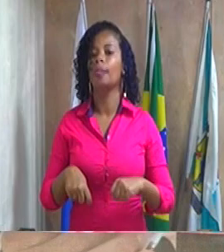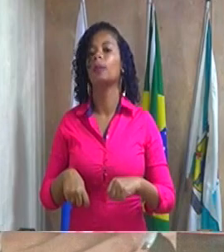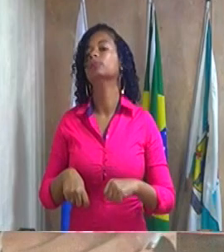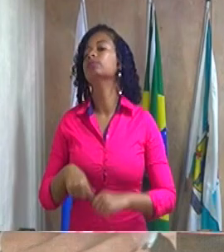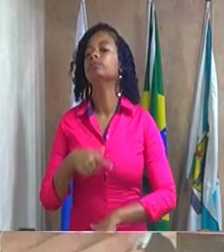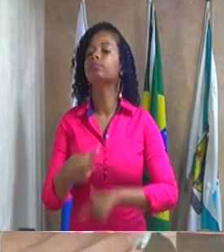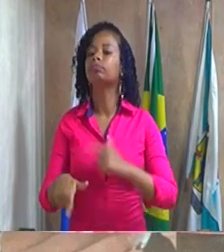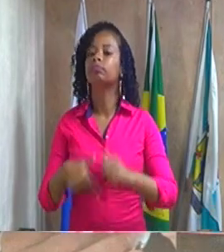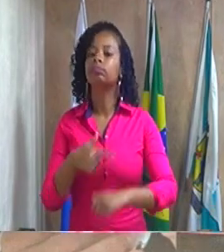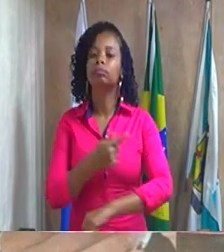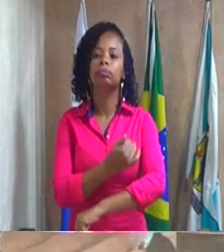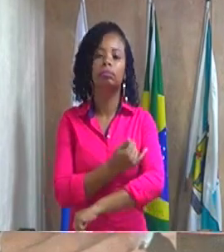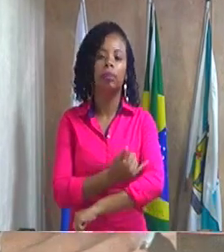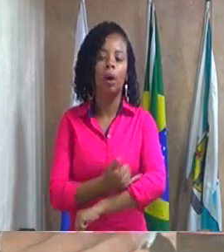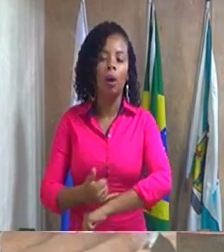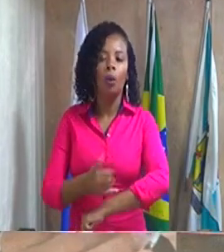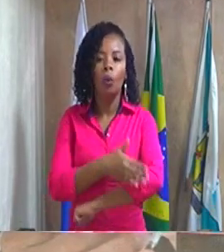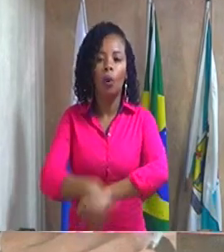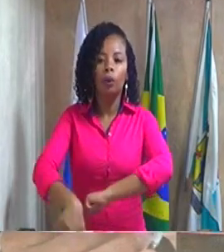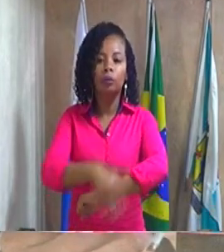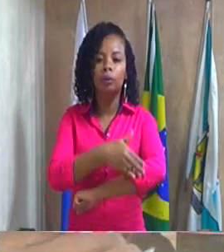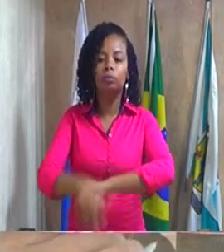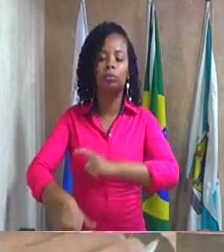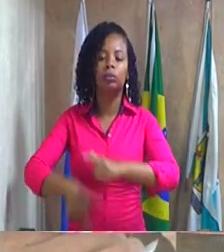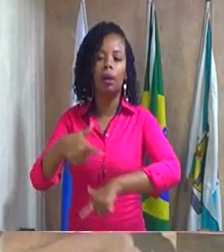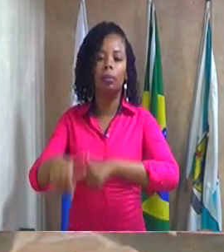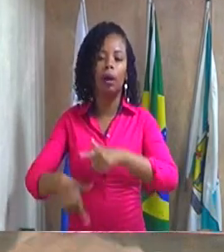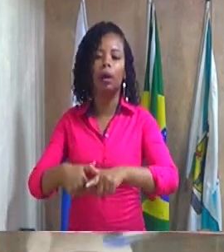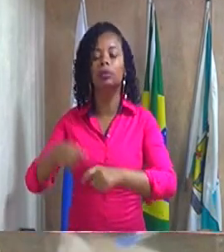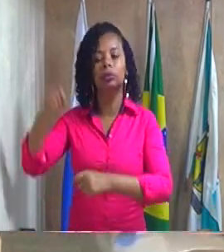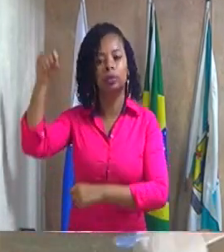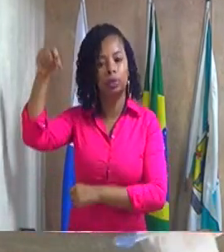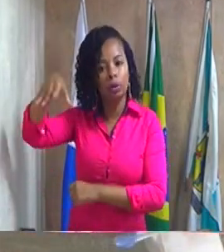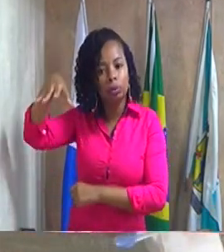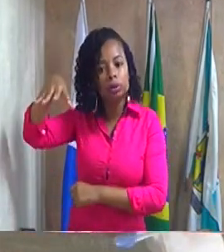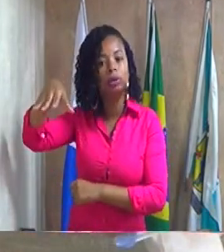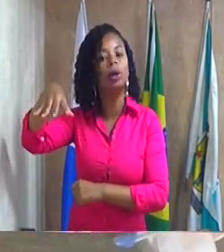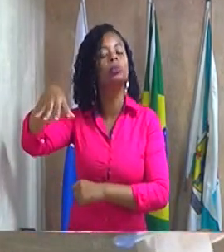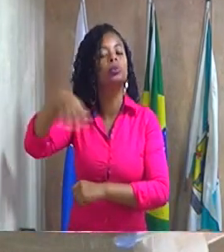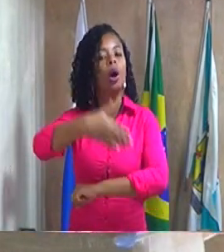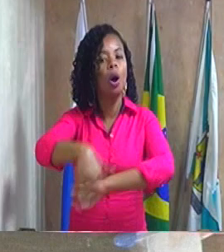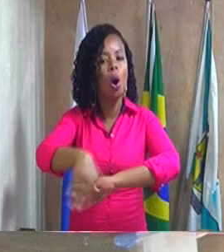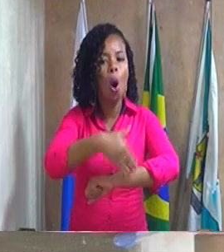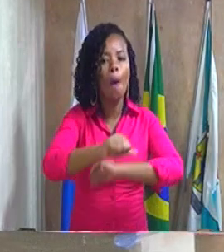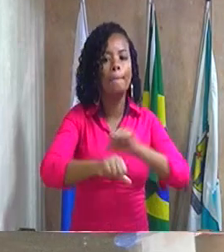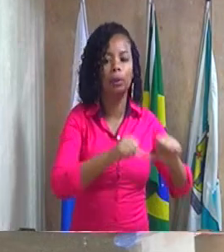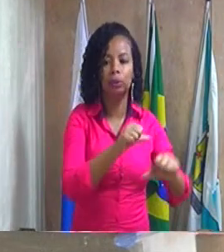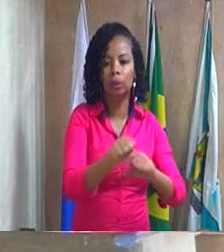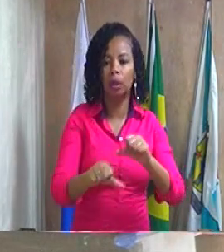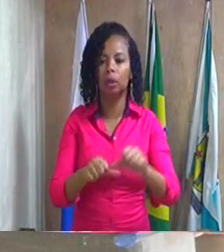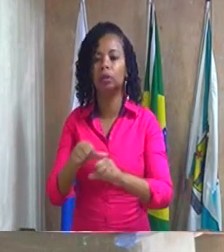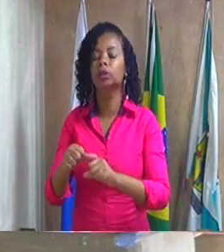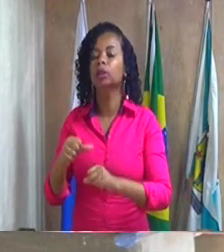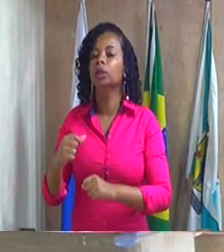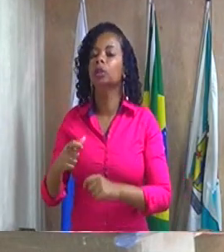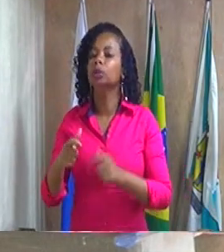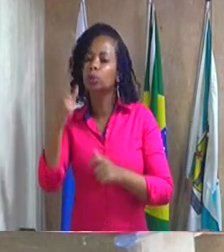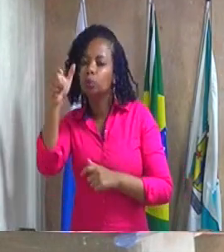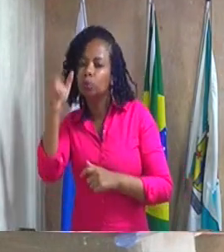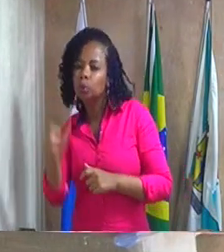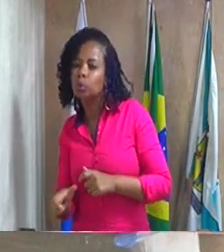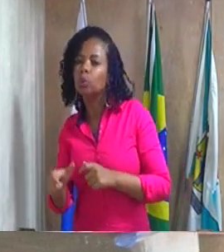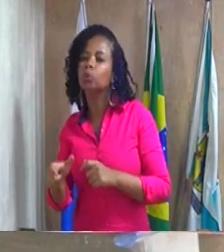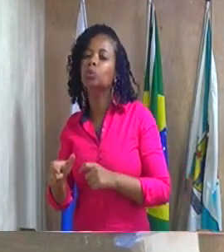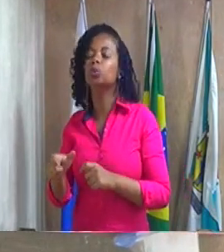recapeamento asfáltico e serviço de iluminação pública com toda a troca de lâmpada em dois postos